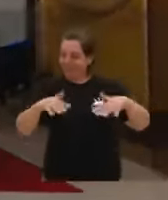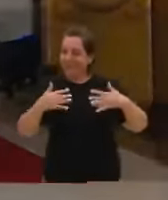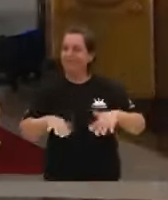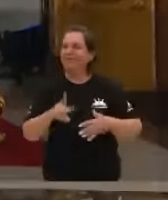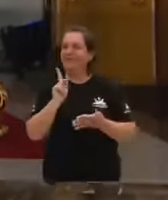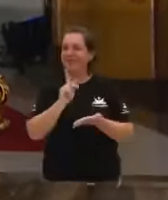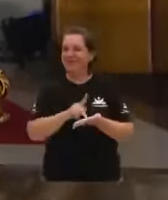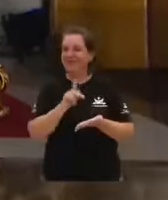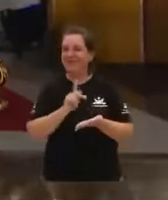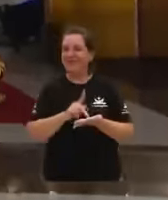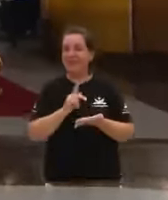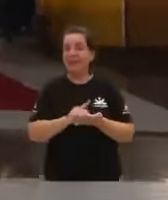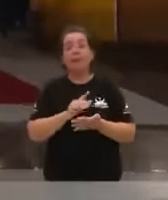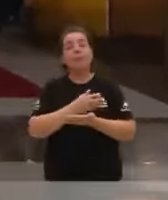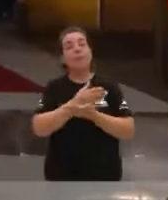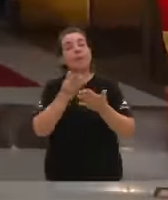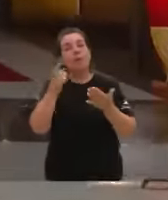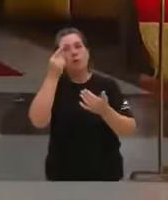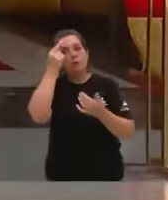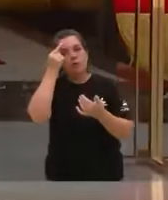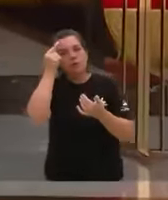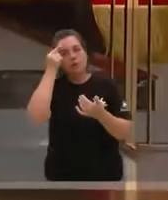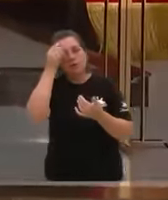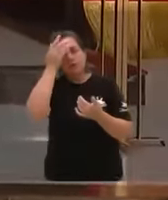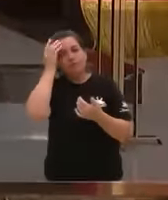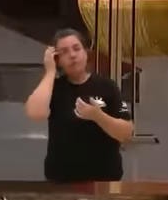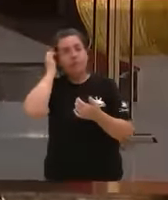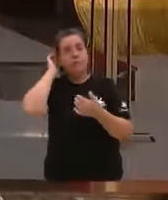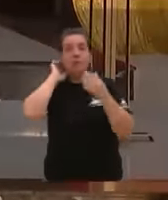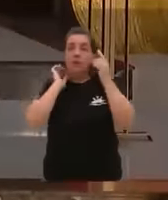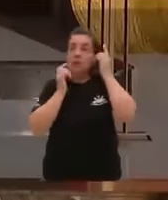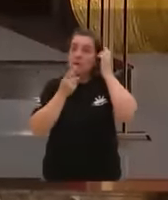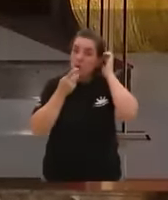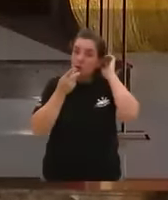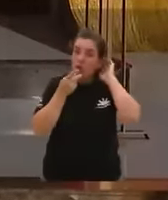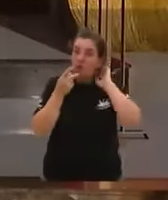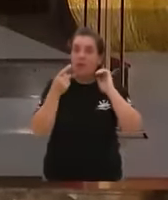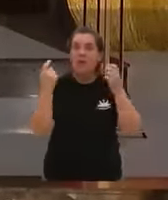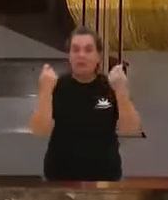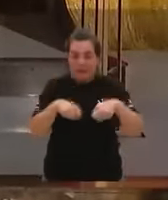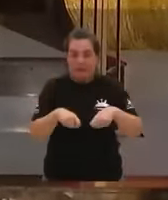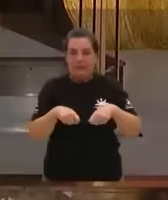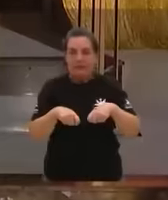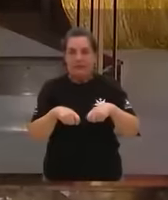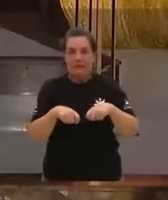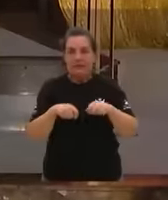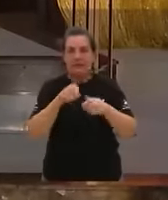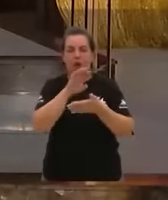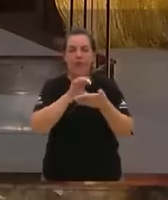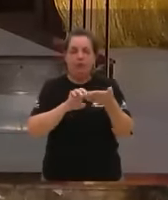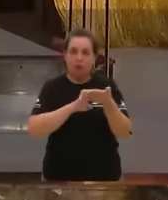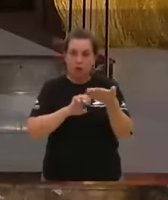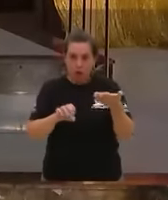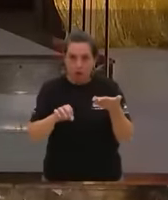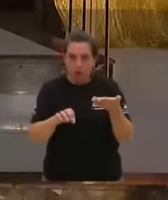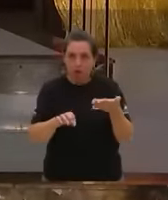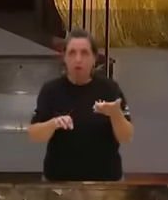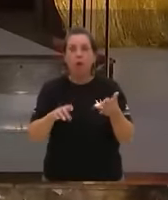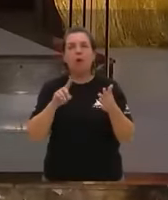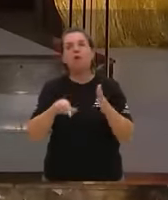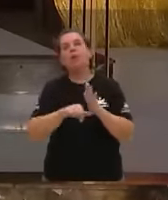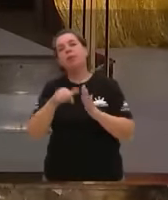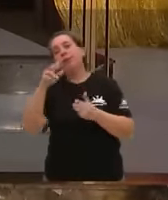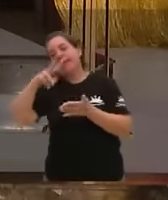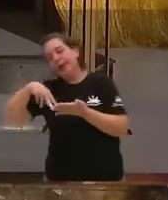e se por vez você achar que eu não falei o suficiente do Evangelho, da